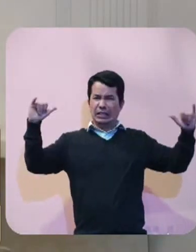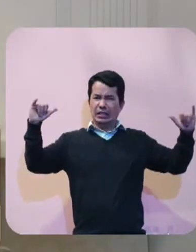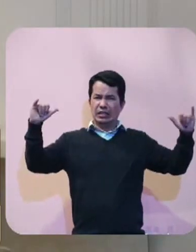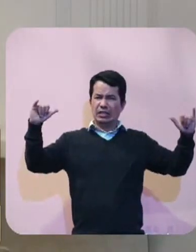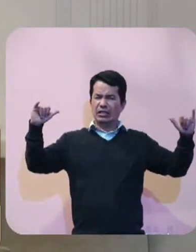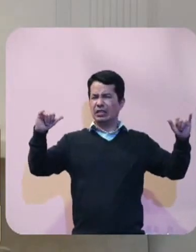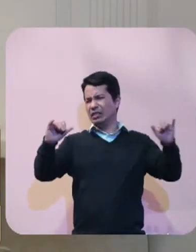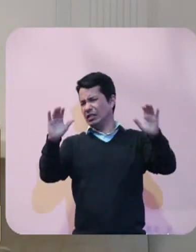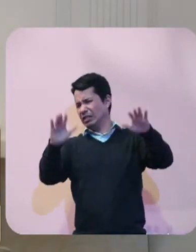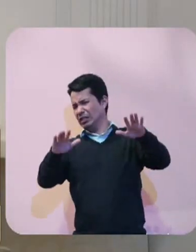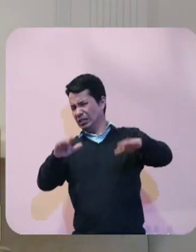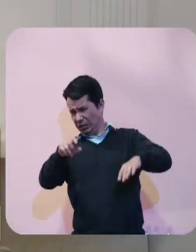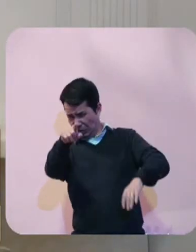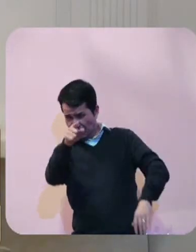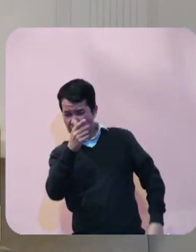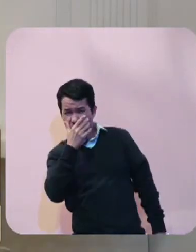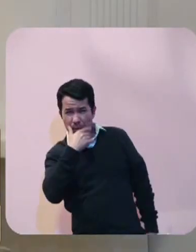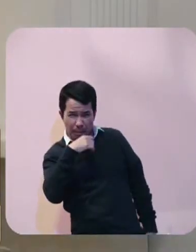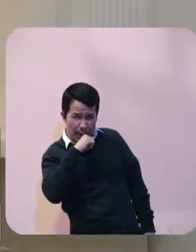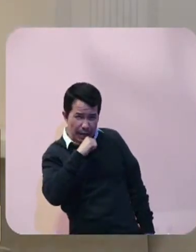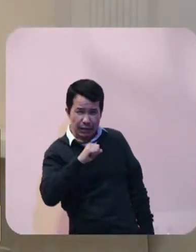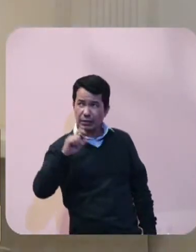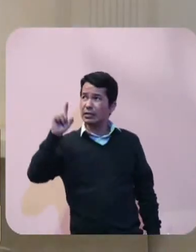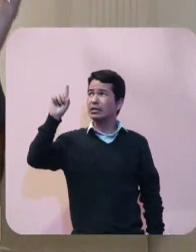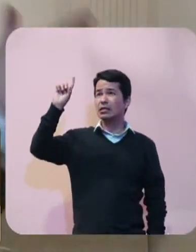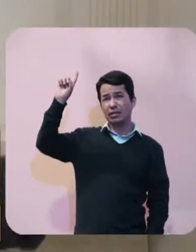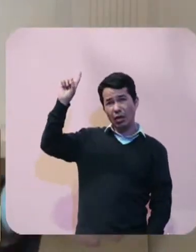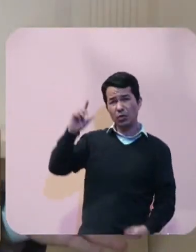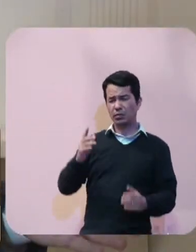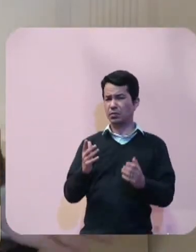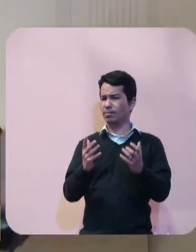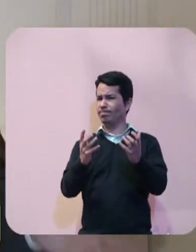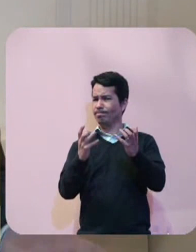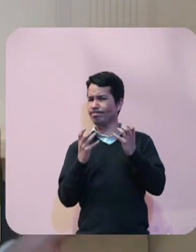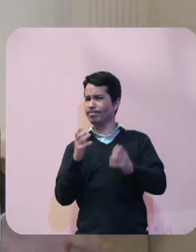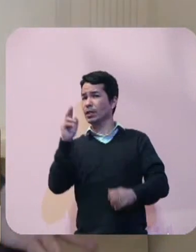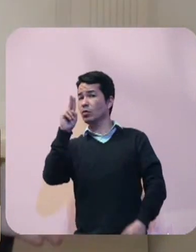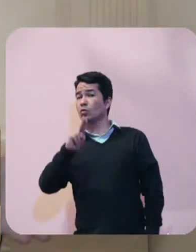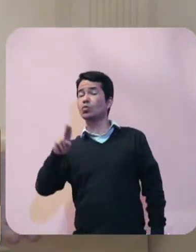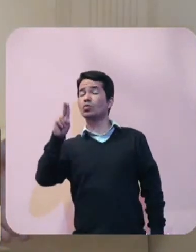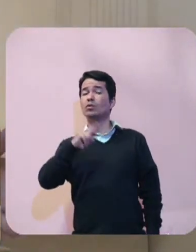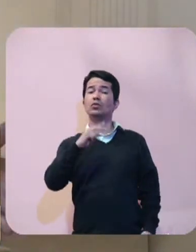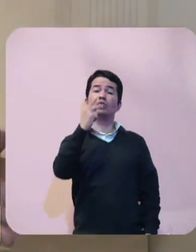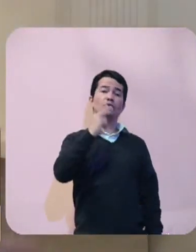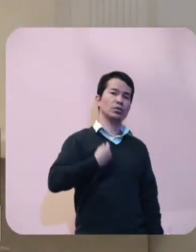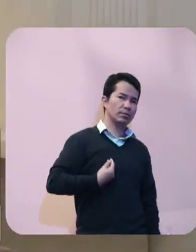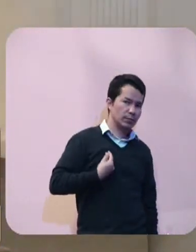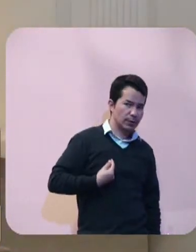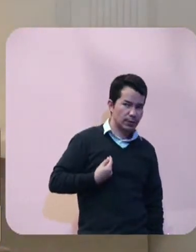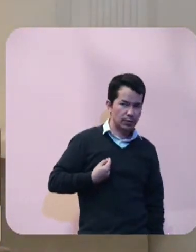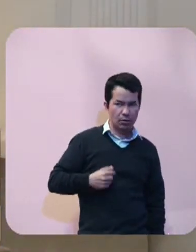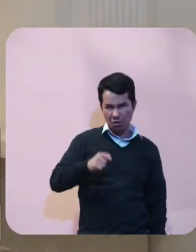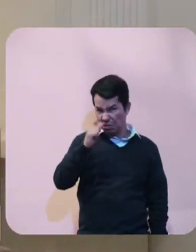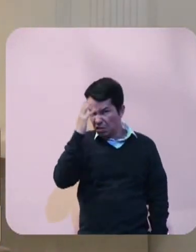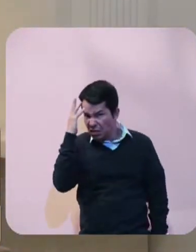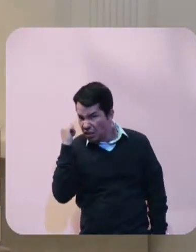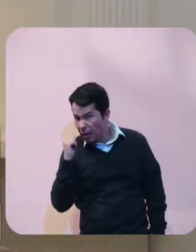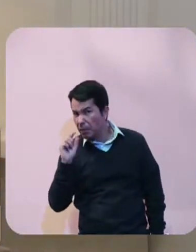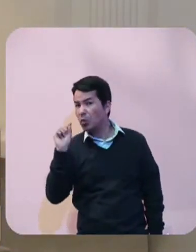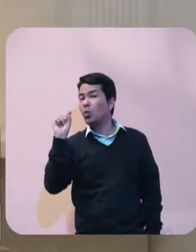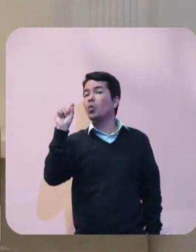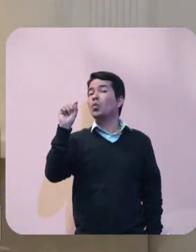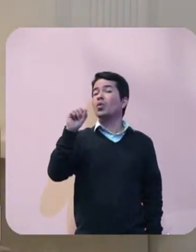Deus para esta bênção. O que está acontecendo no coração do seu filho, você sabe? Como você o